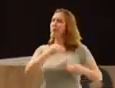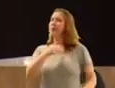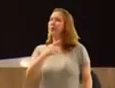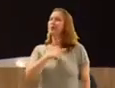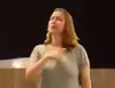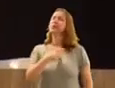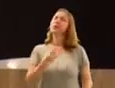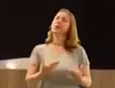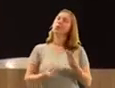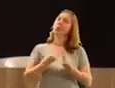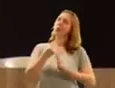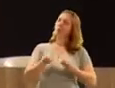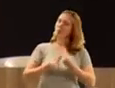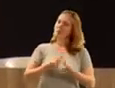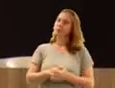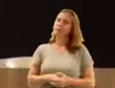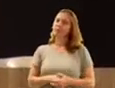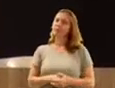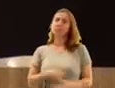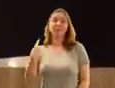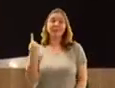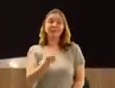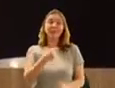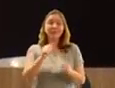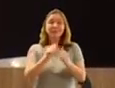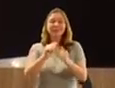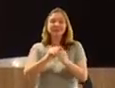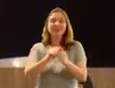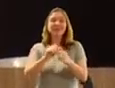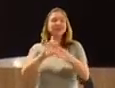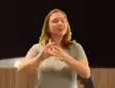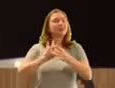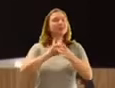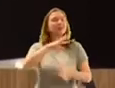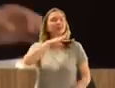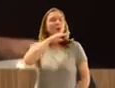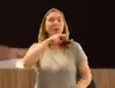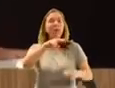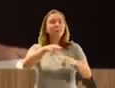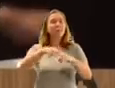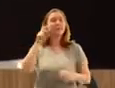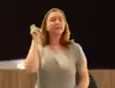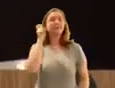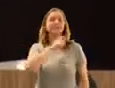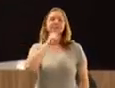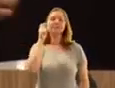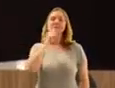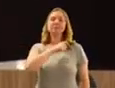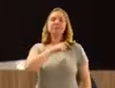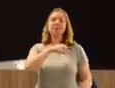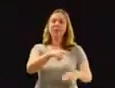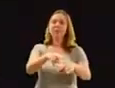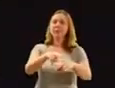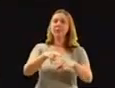Nós fazemos alianças ruins. Por isso a gente mente. Por isso a gente